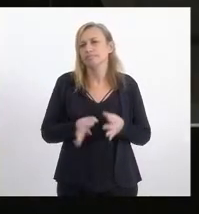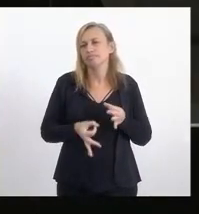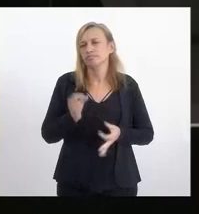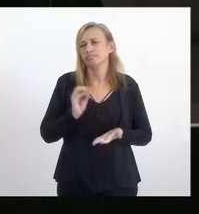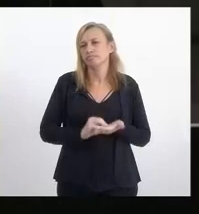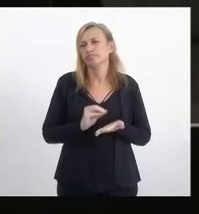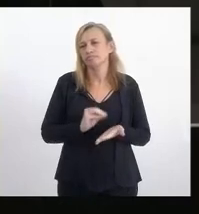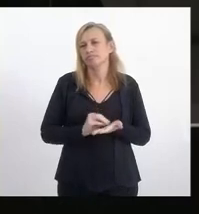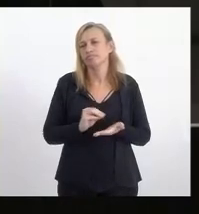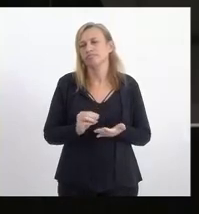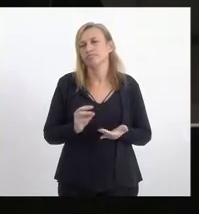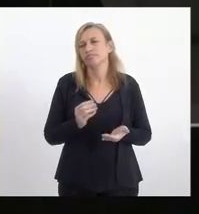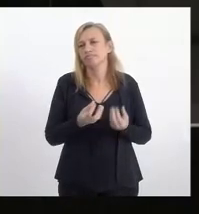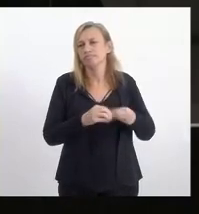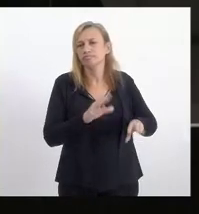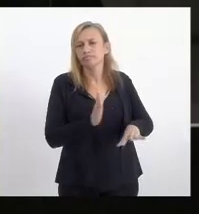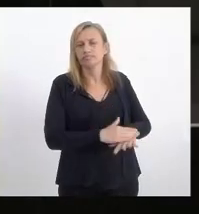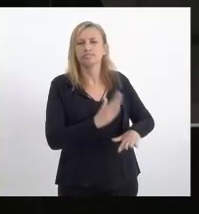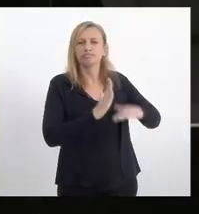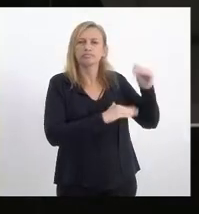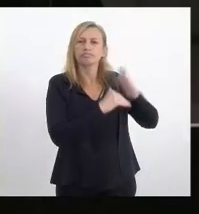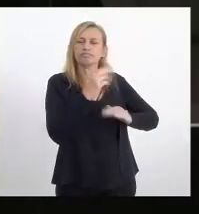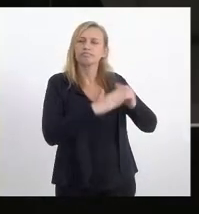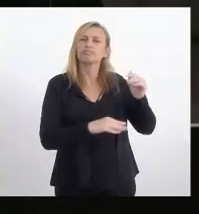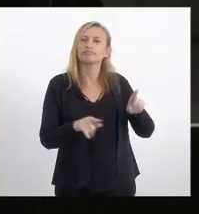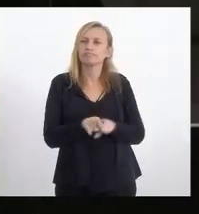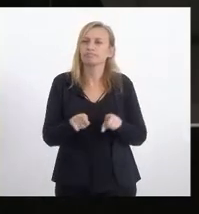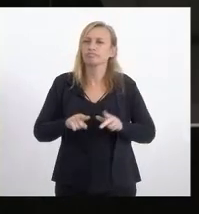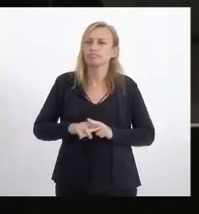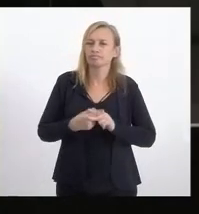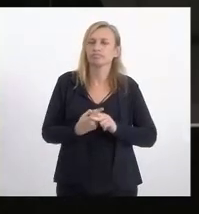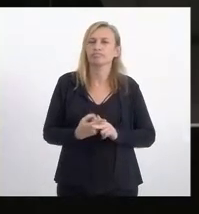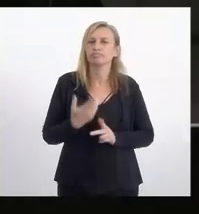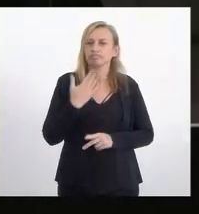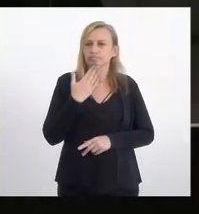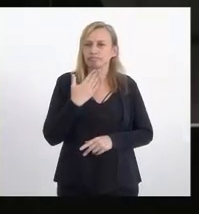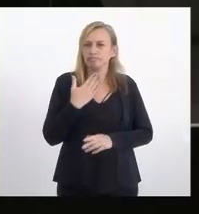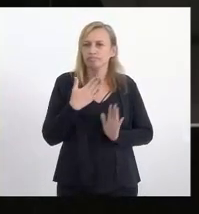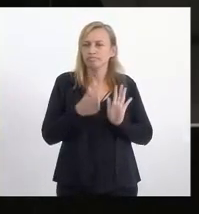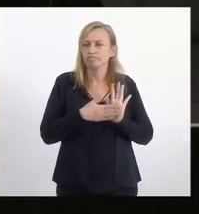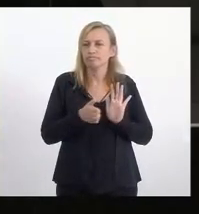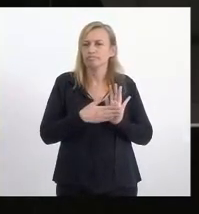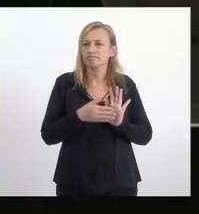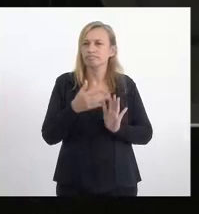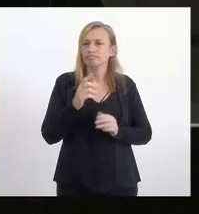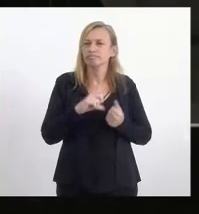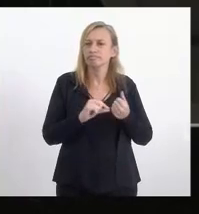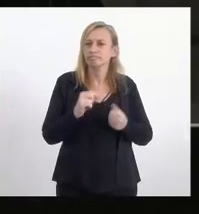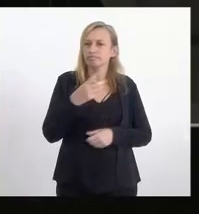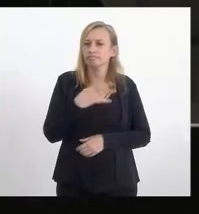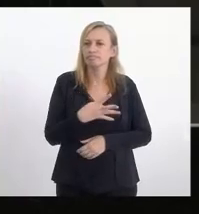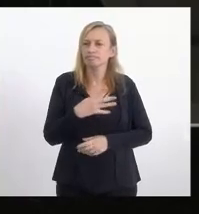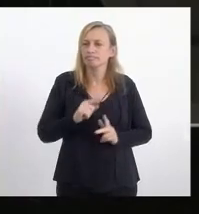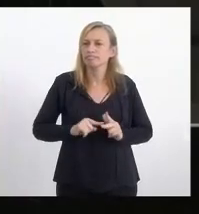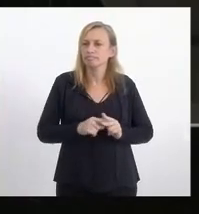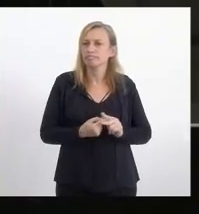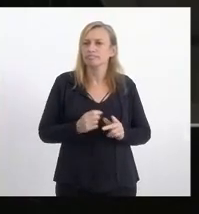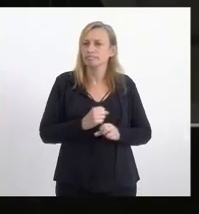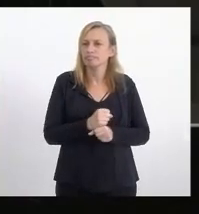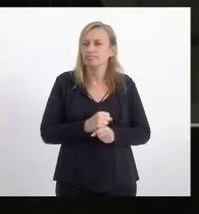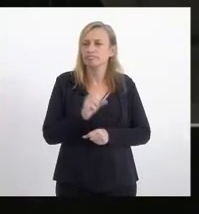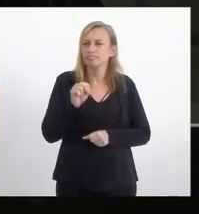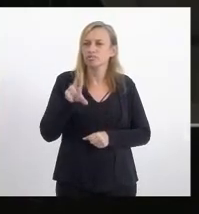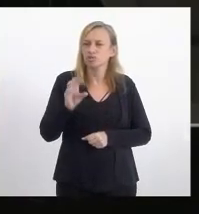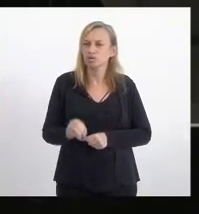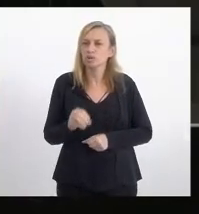mais ainda esses profissionais também fiz um alteração propôs alteração do artigo 4 que corrigir anualmente o